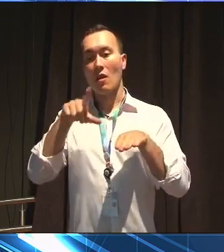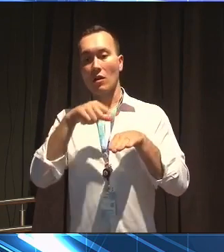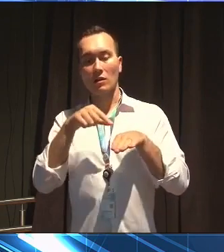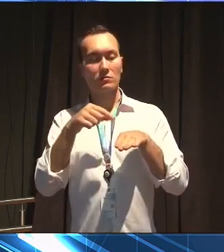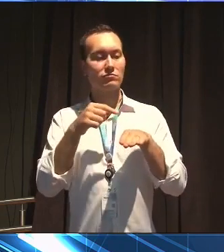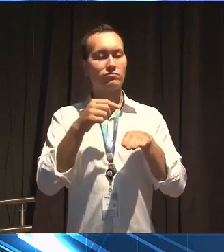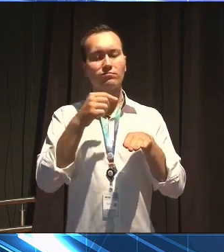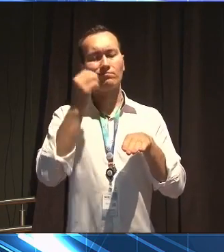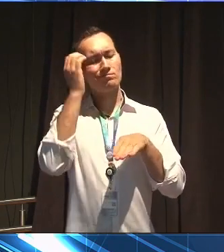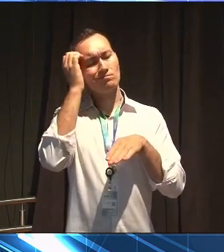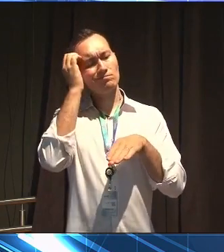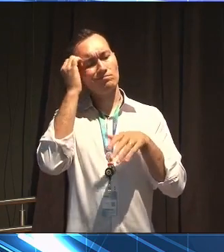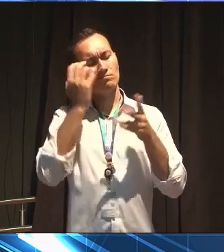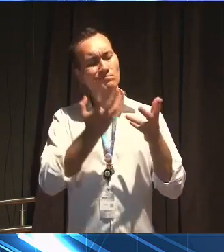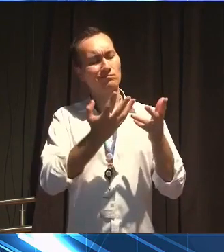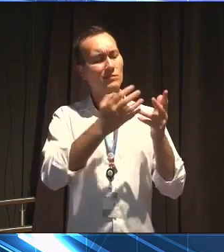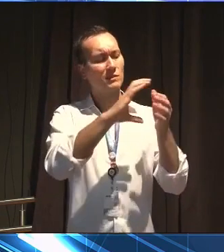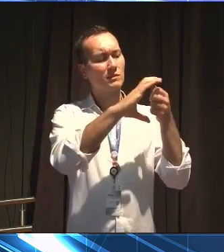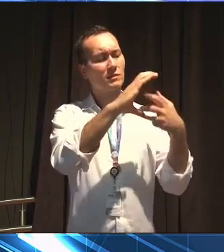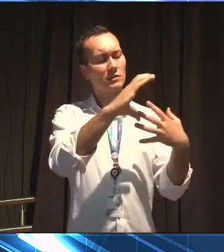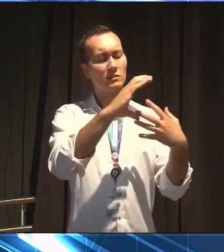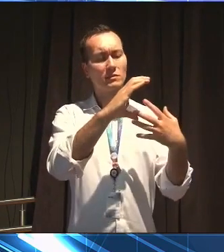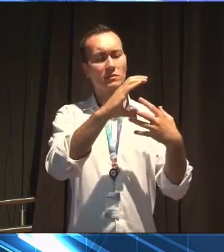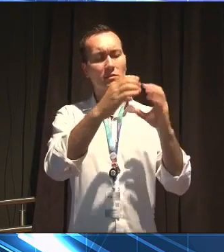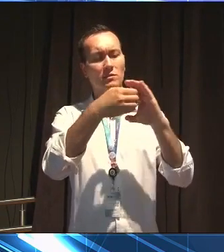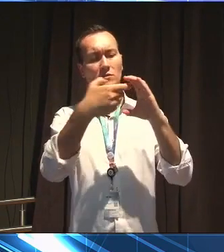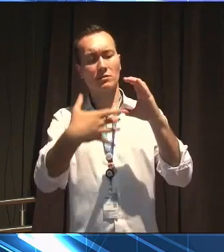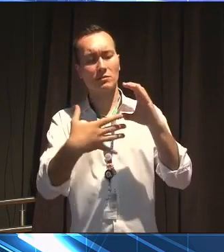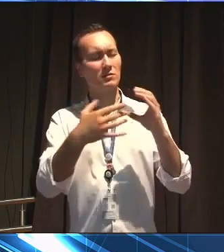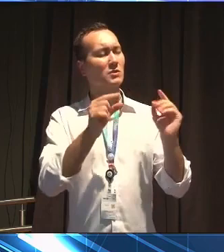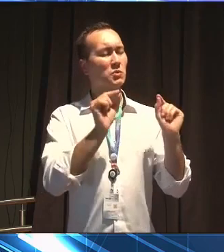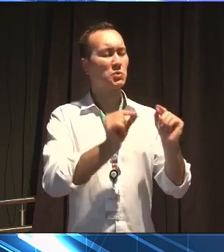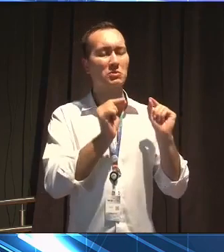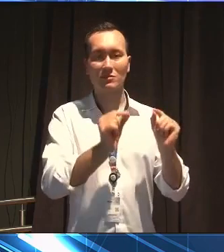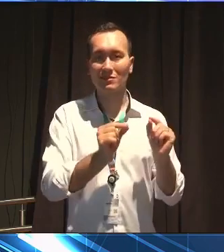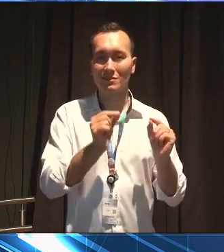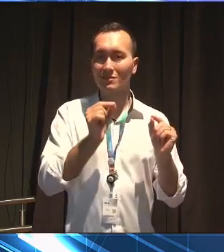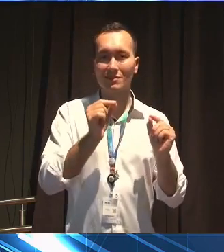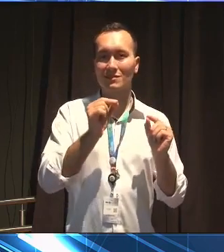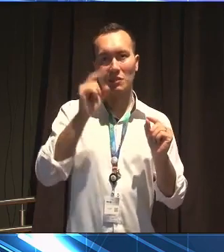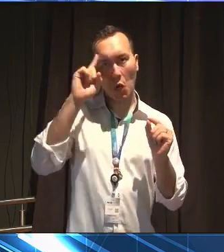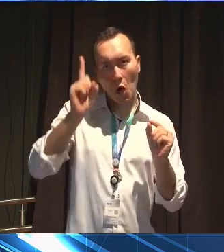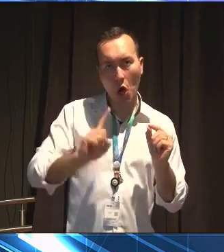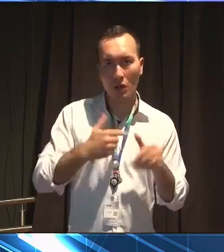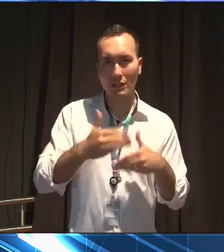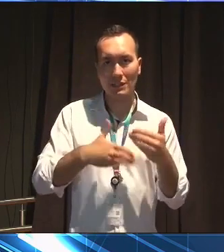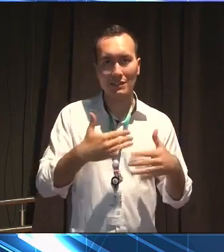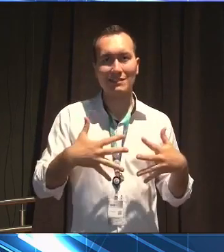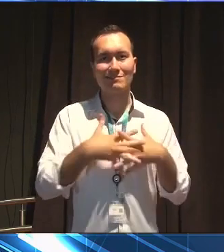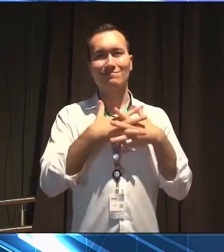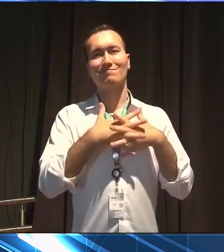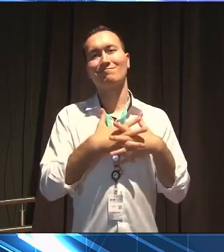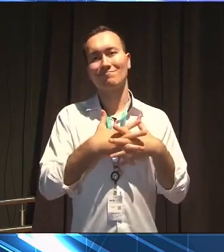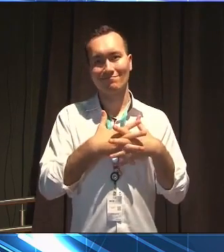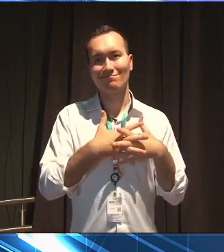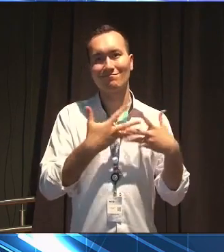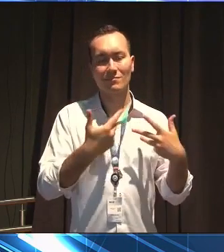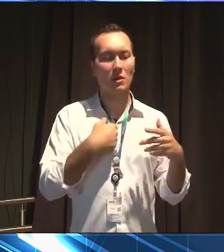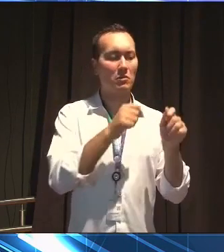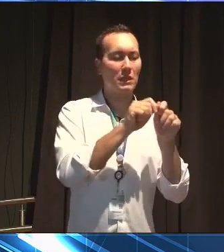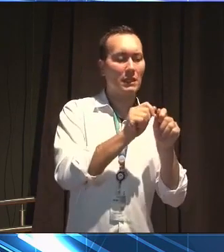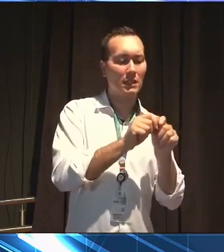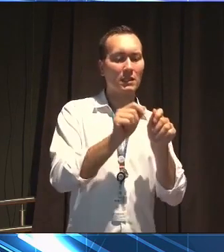gente perde ele e pode, como consequência, nos atrapalhar em fazer um e